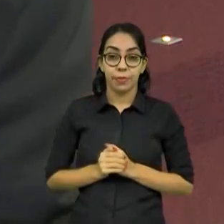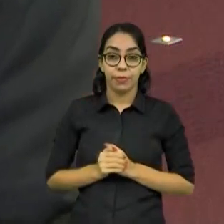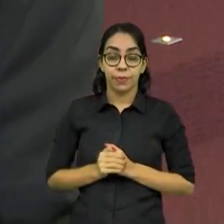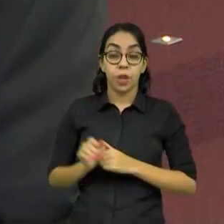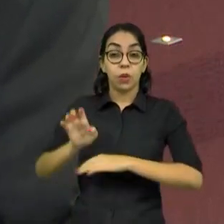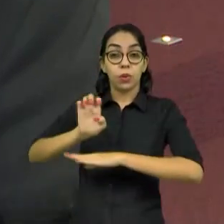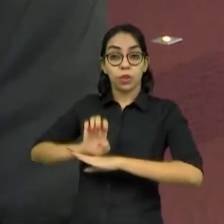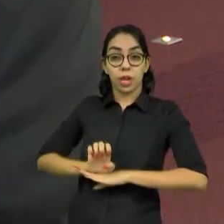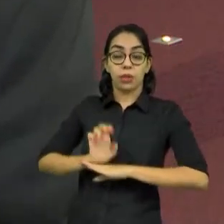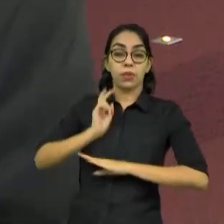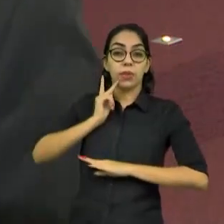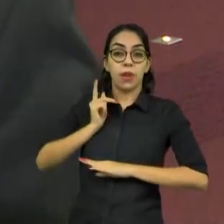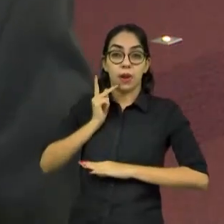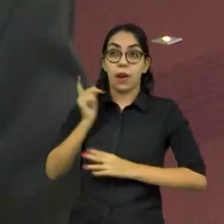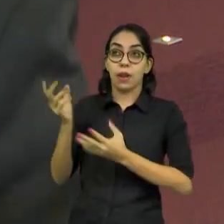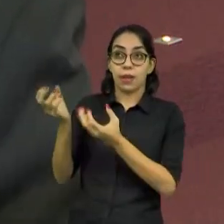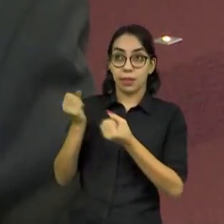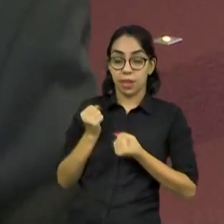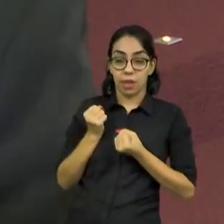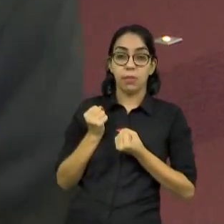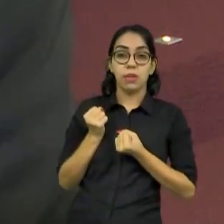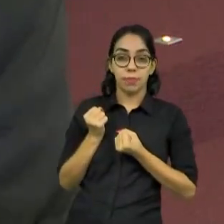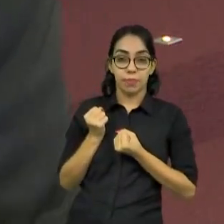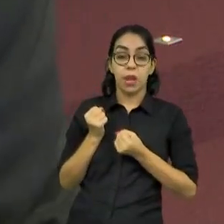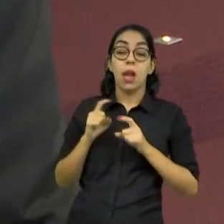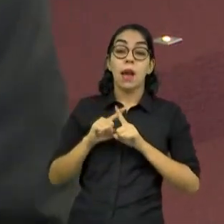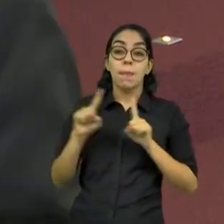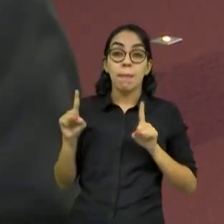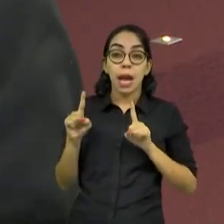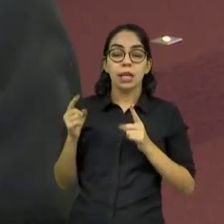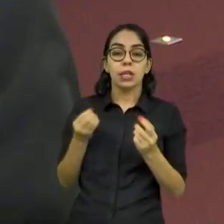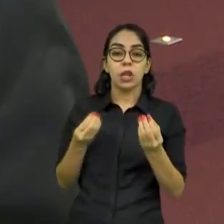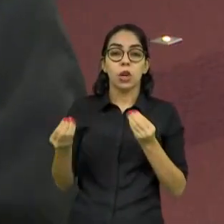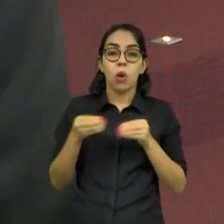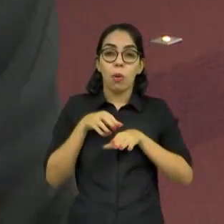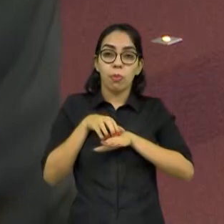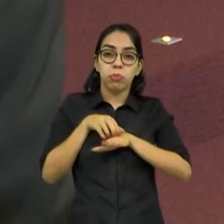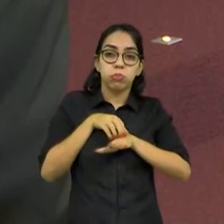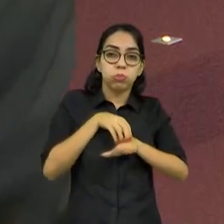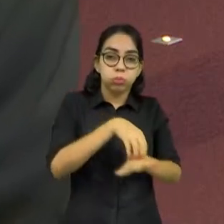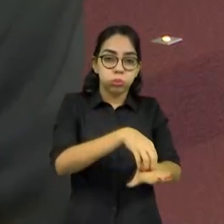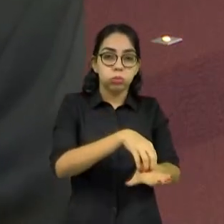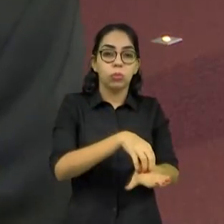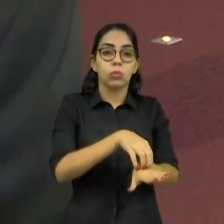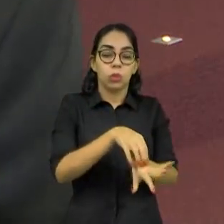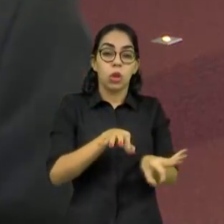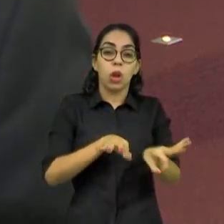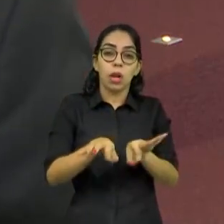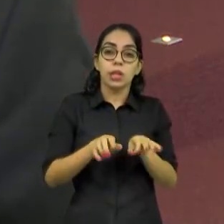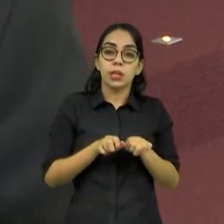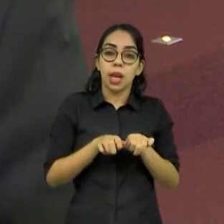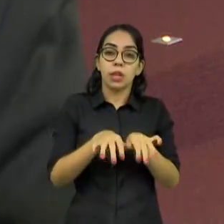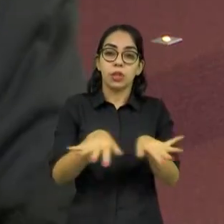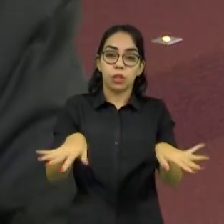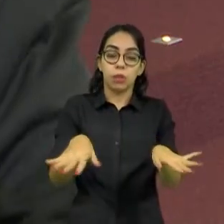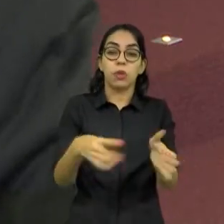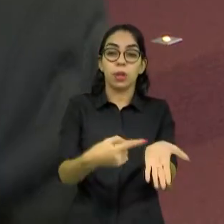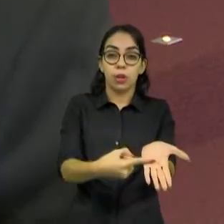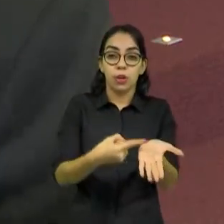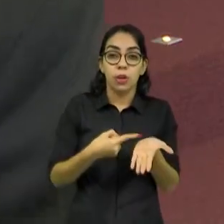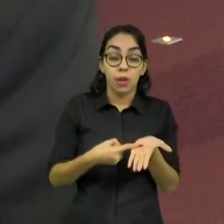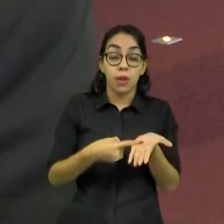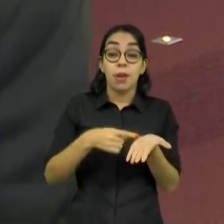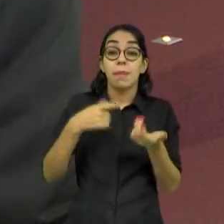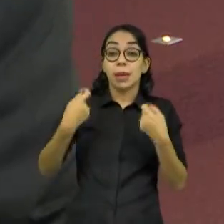da Saúde, mas a gente sabe que tem um tempo para poder chegar no município. Então o estado ele tem ajudado os municípios de fazer com que essa logística seja o mais